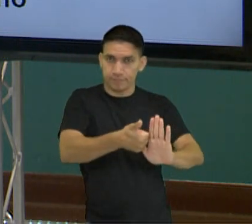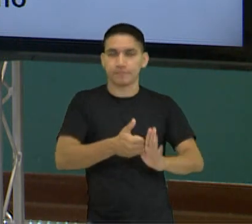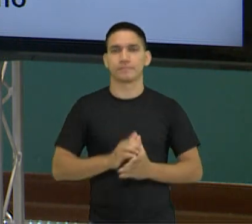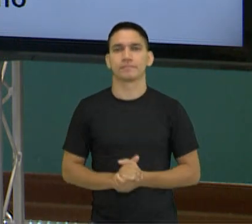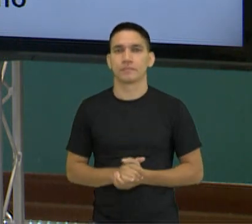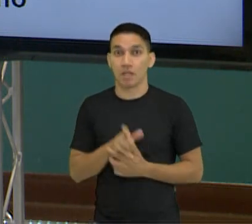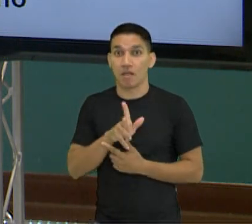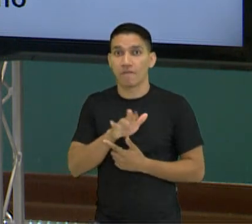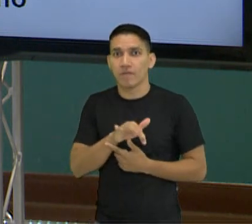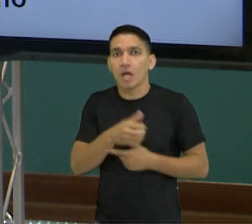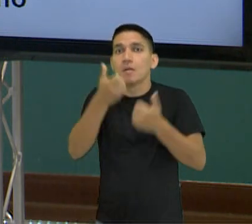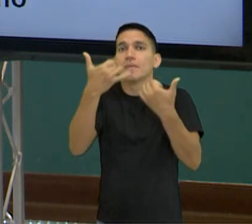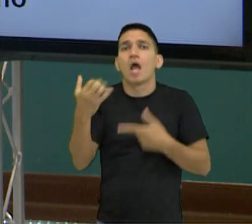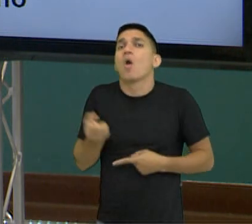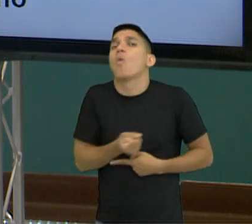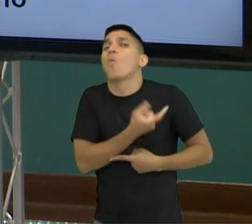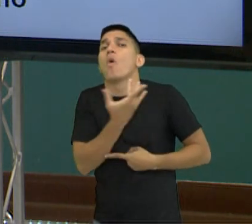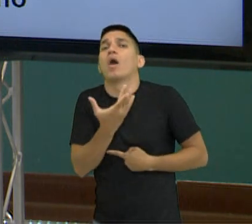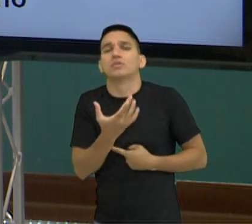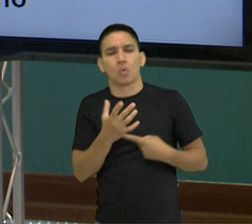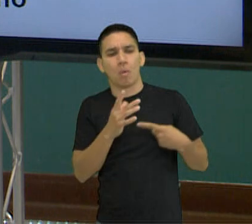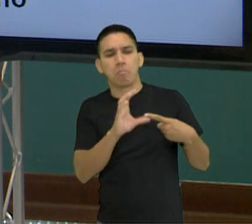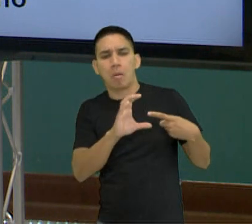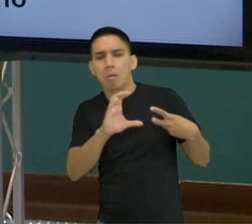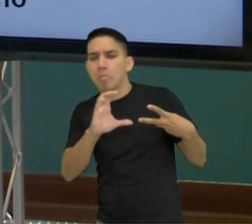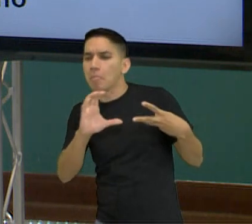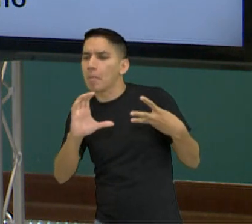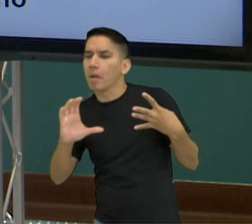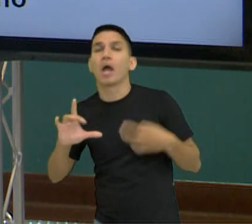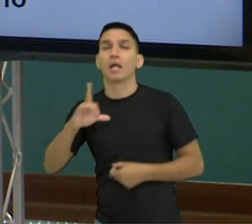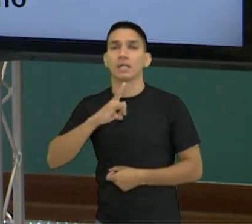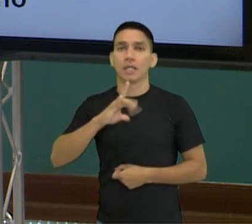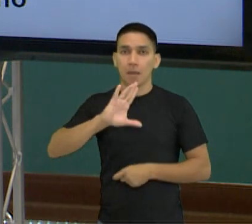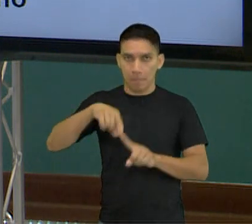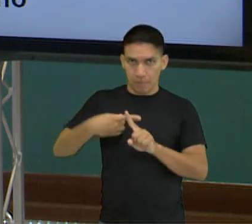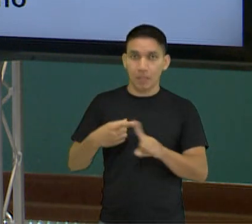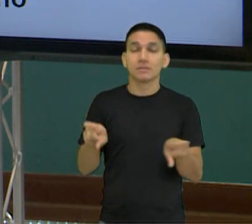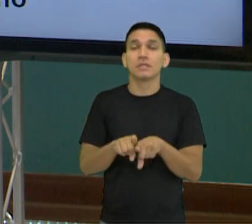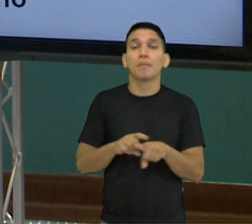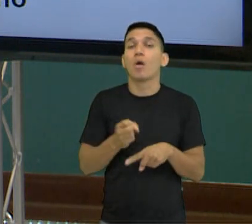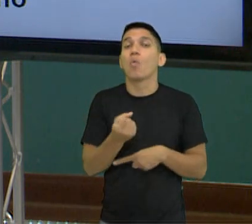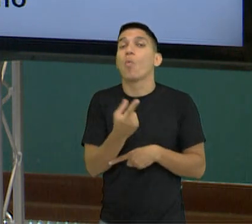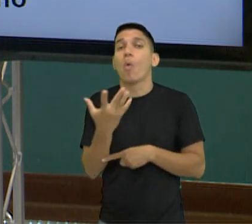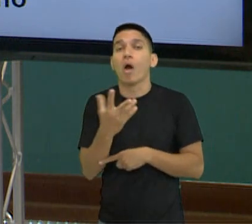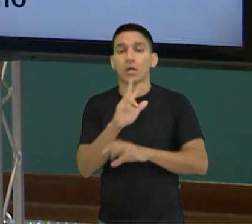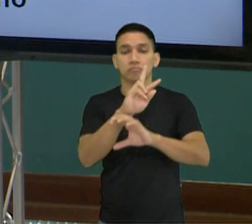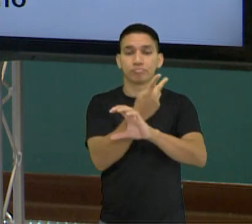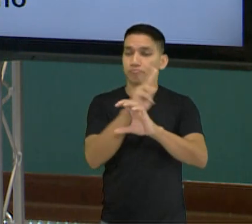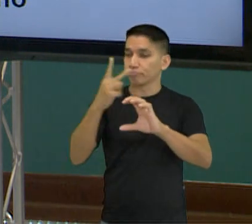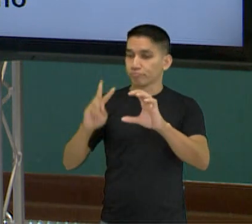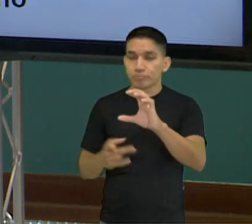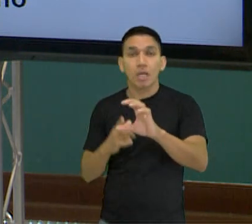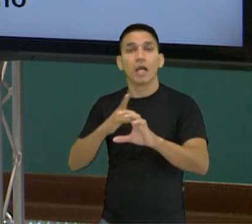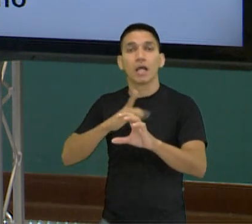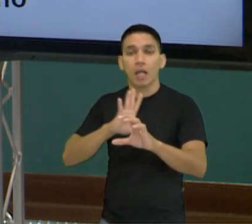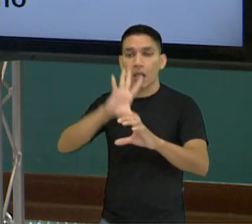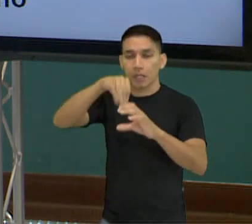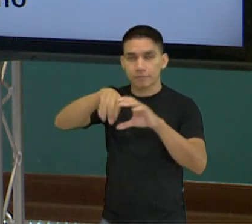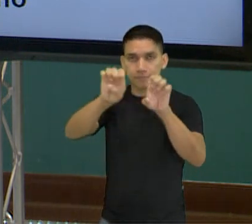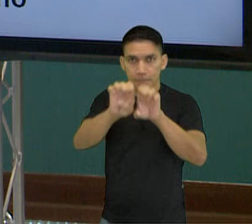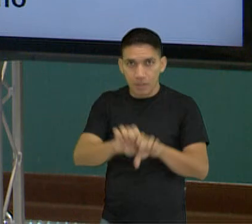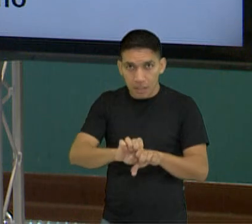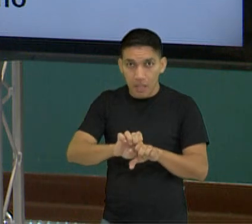vai contar quantos carbonos, quantos hidrogênios contém nesta estrutura e dar o seu